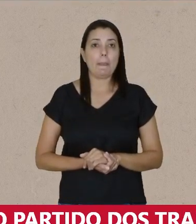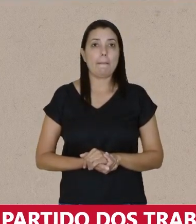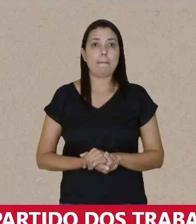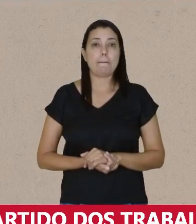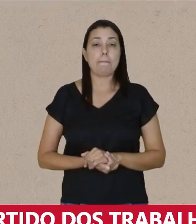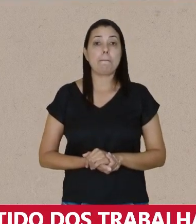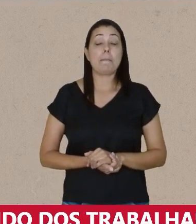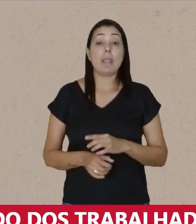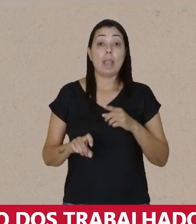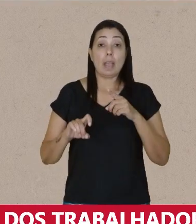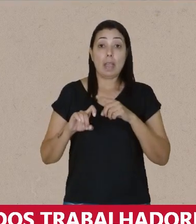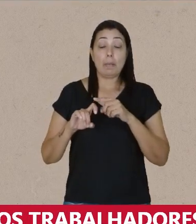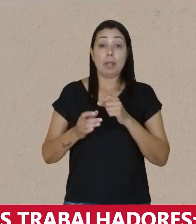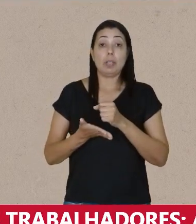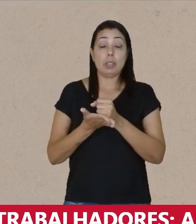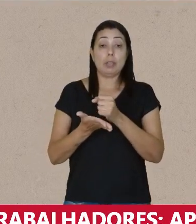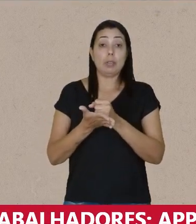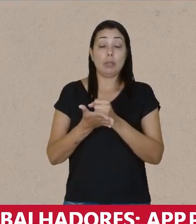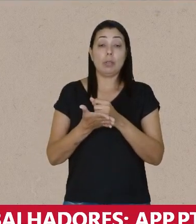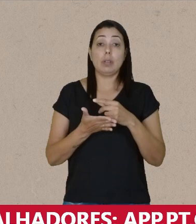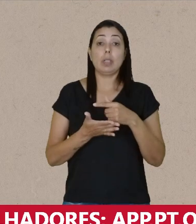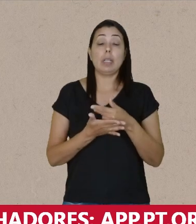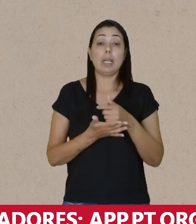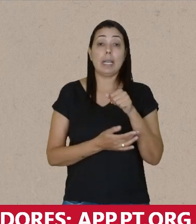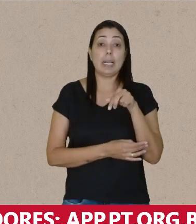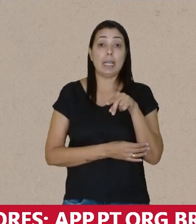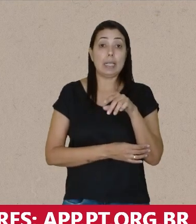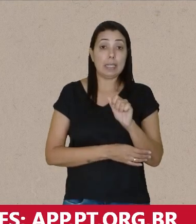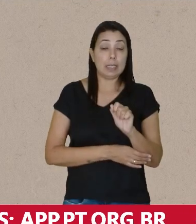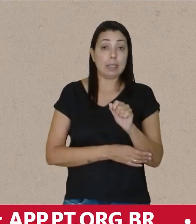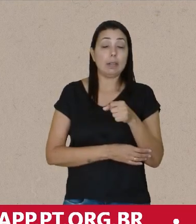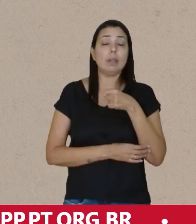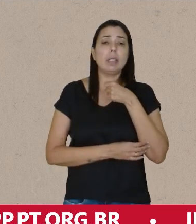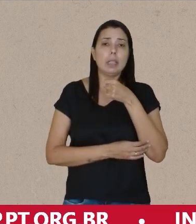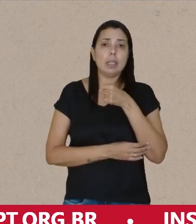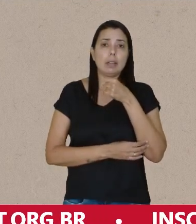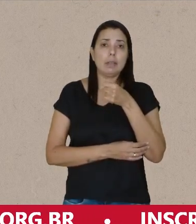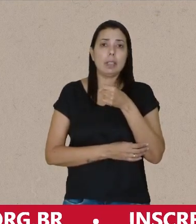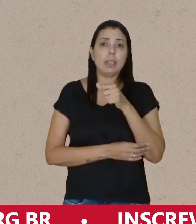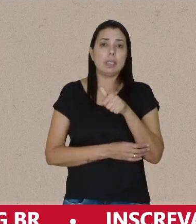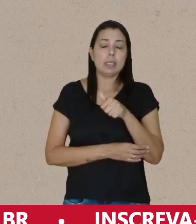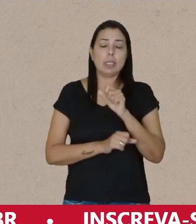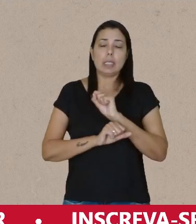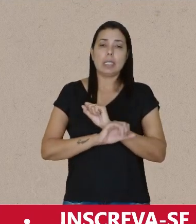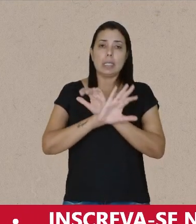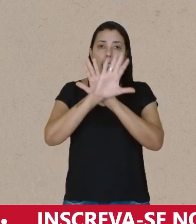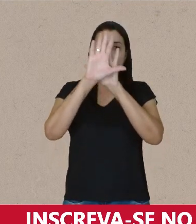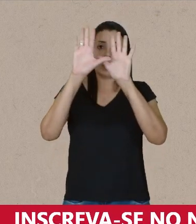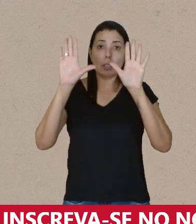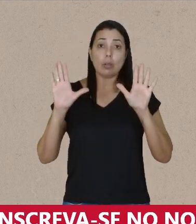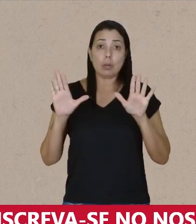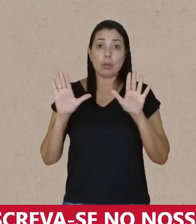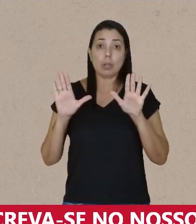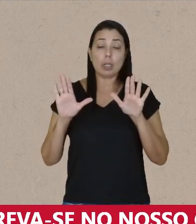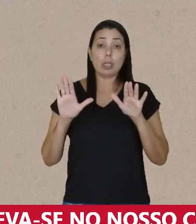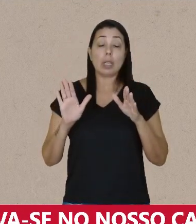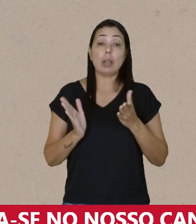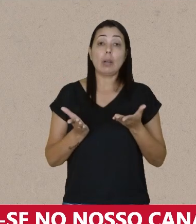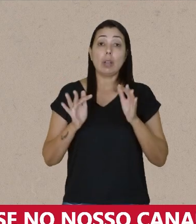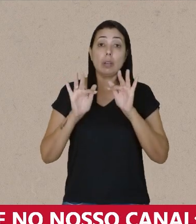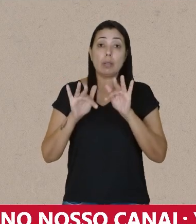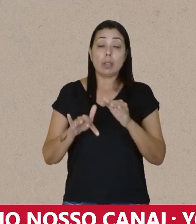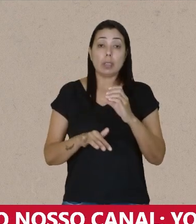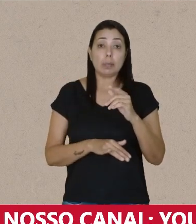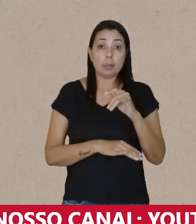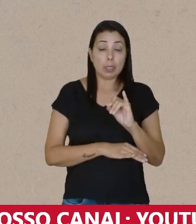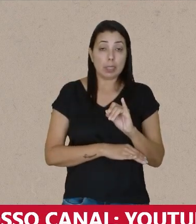A médica e assessora parlamentar Ana Soter concedeu uma entrevista muito esclarecedora sobre a reta final da CPI